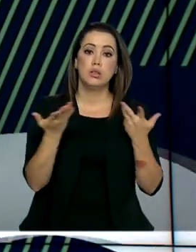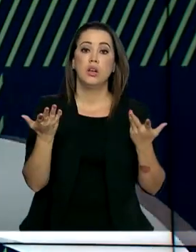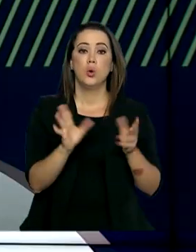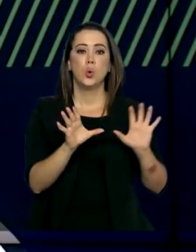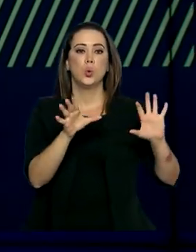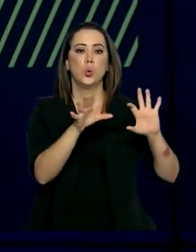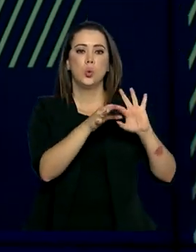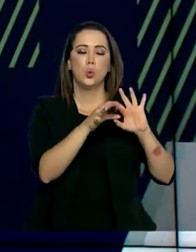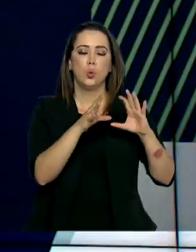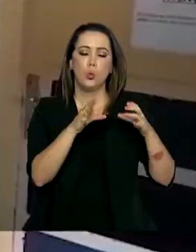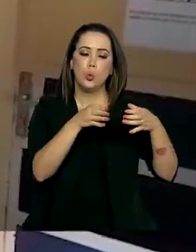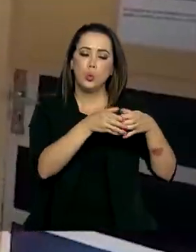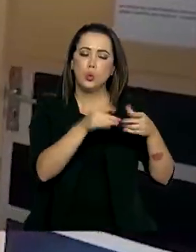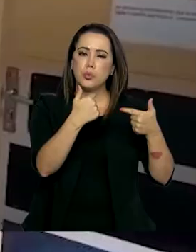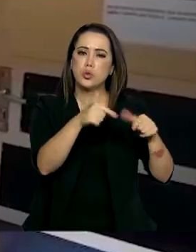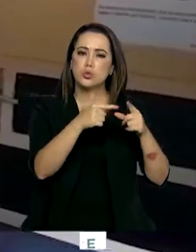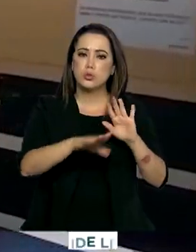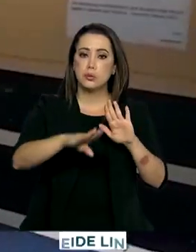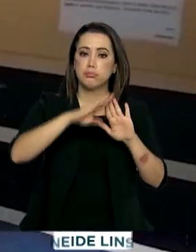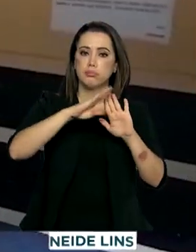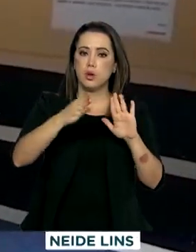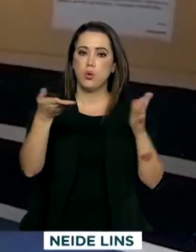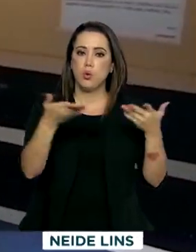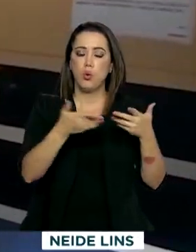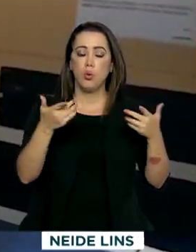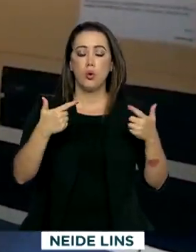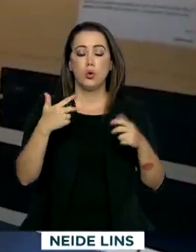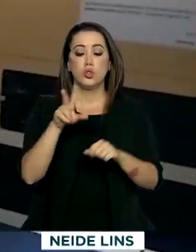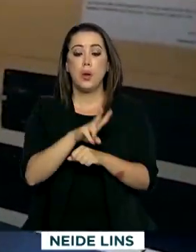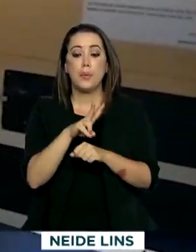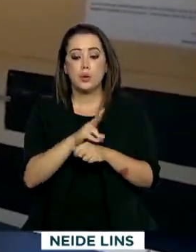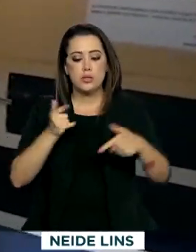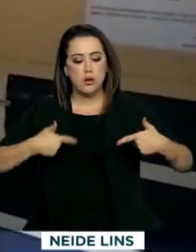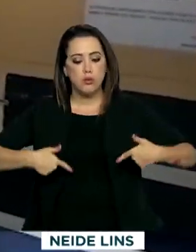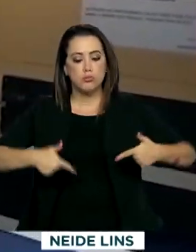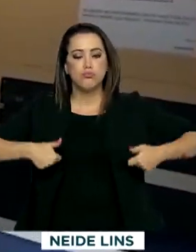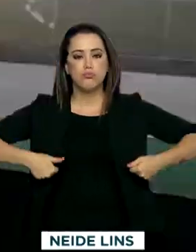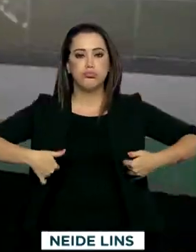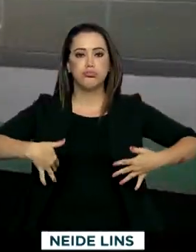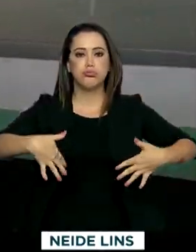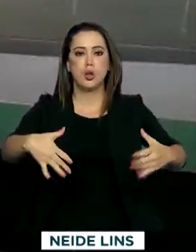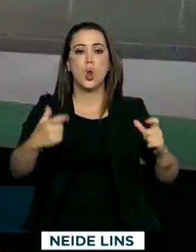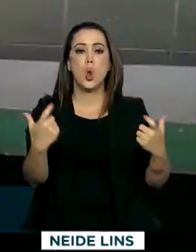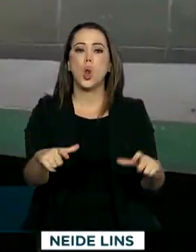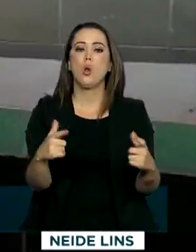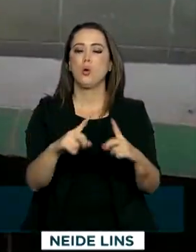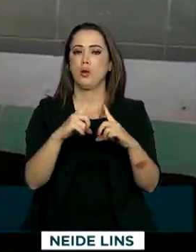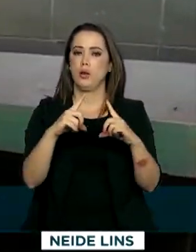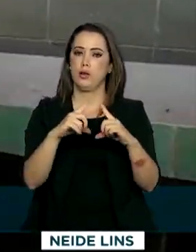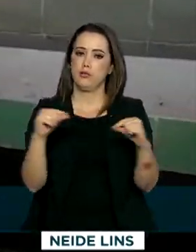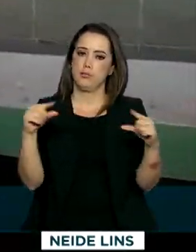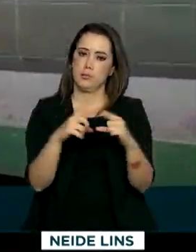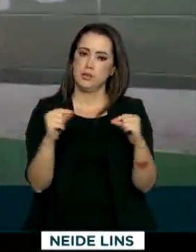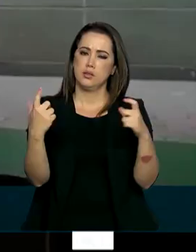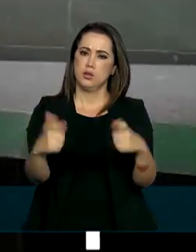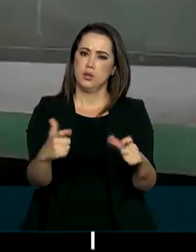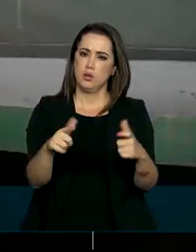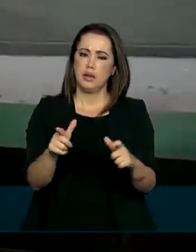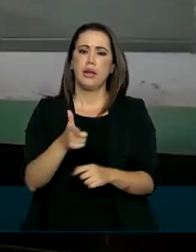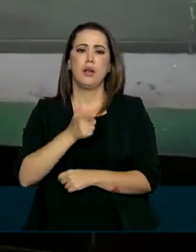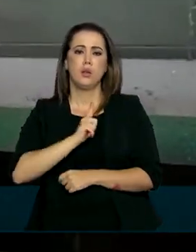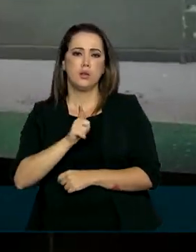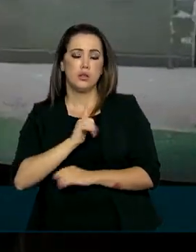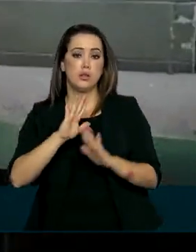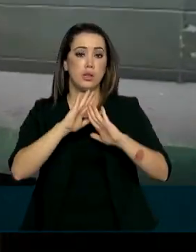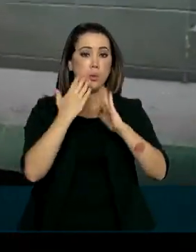integrantes das Forças Armadas fizeram hoje a descontaminação do Instituto Integridade em Brasília. No local funcionam